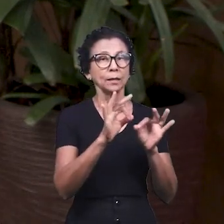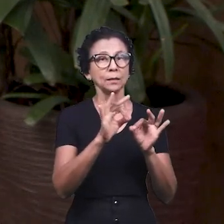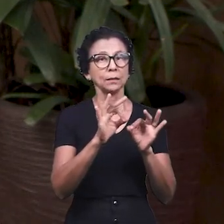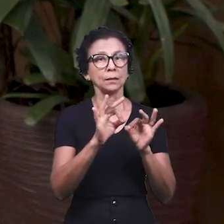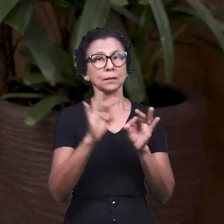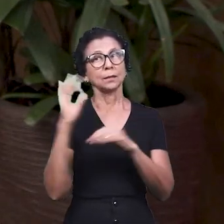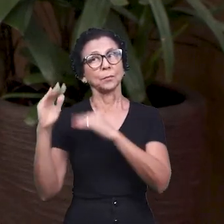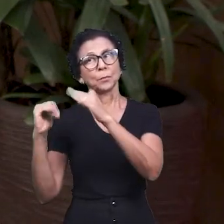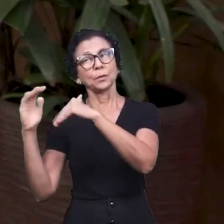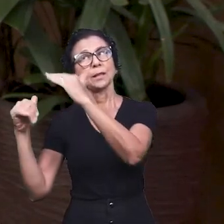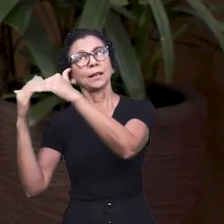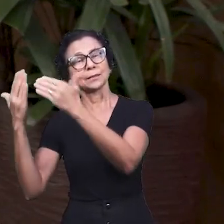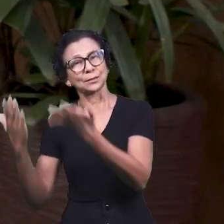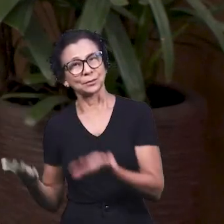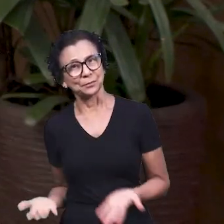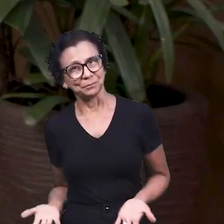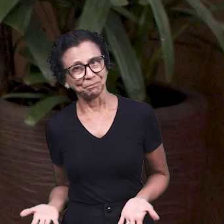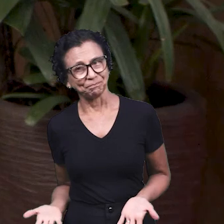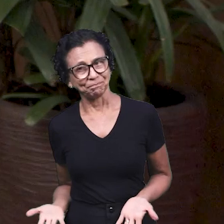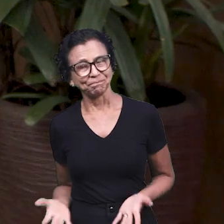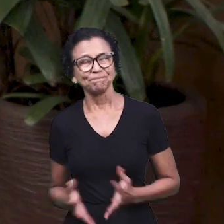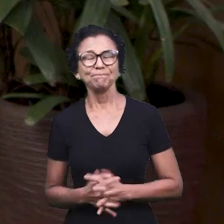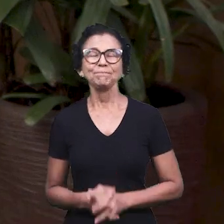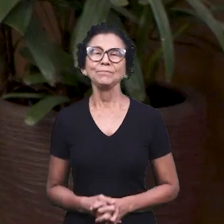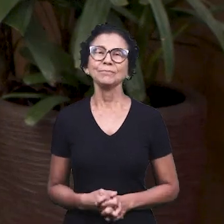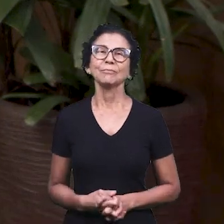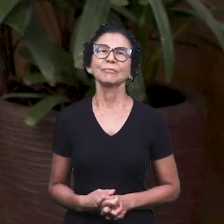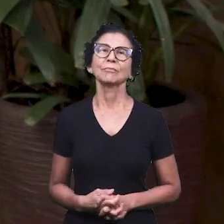organizando. Naturalmente que isso com muito cuidado,